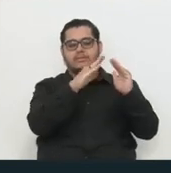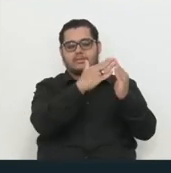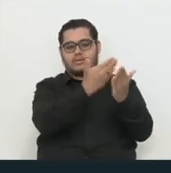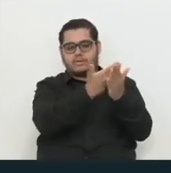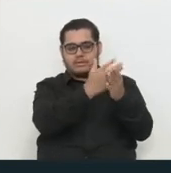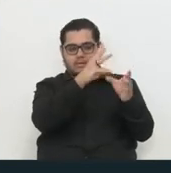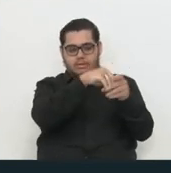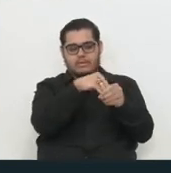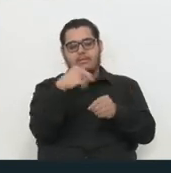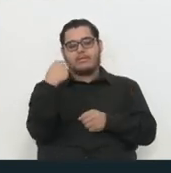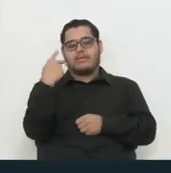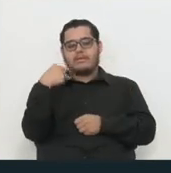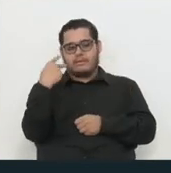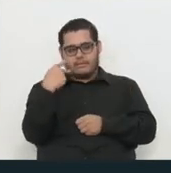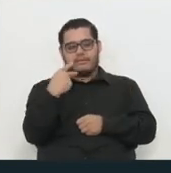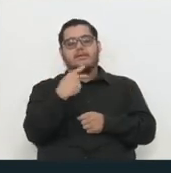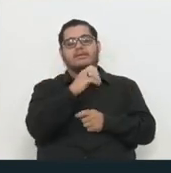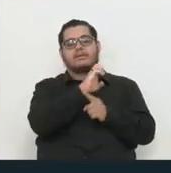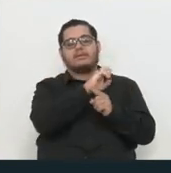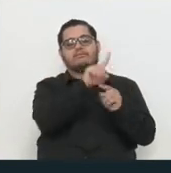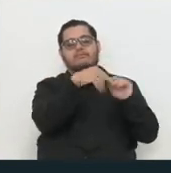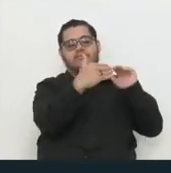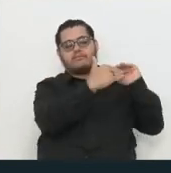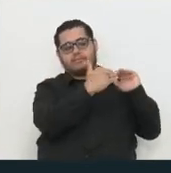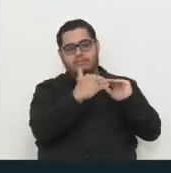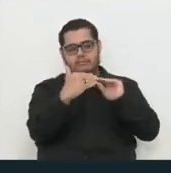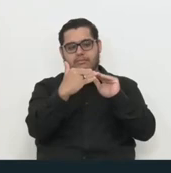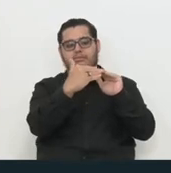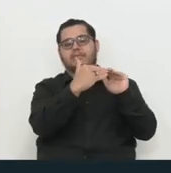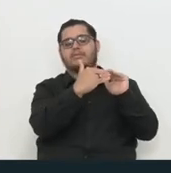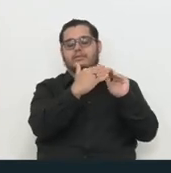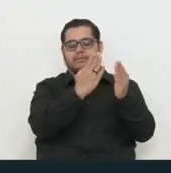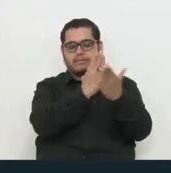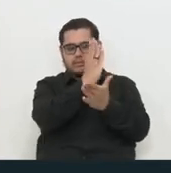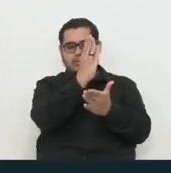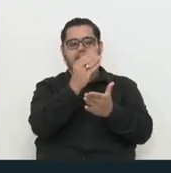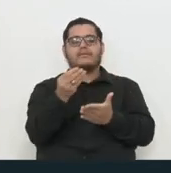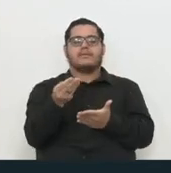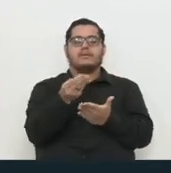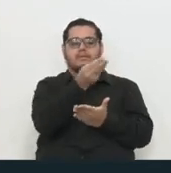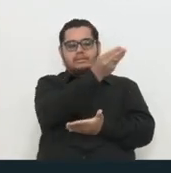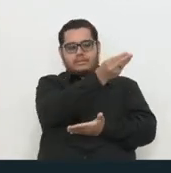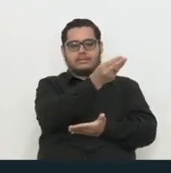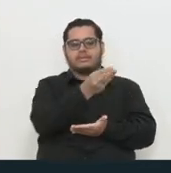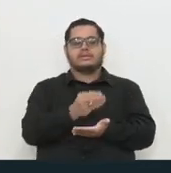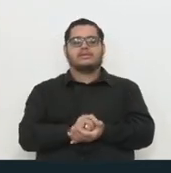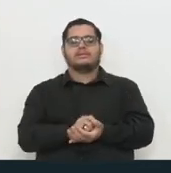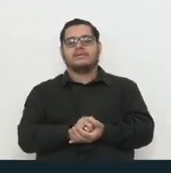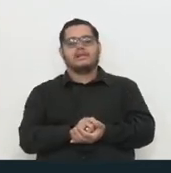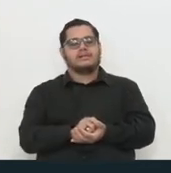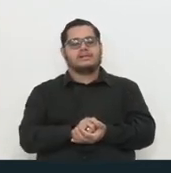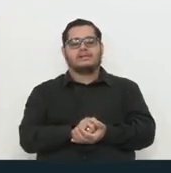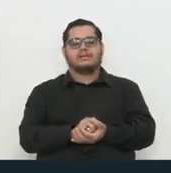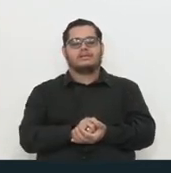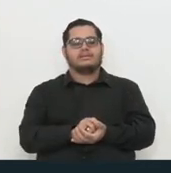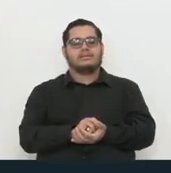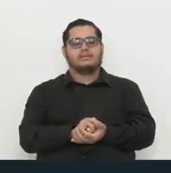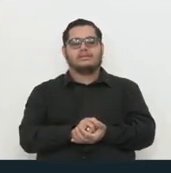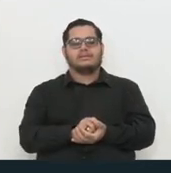em discussão encerrados os vereadores cristãos manifestado a votação aprovado